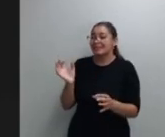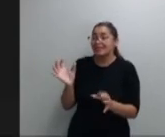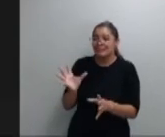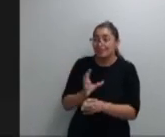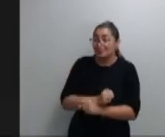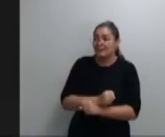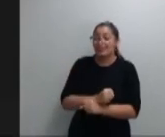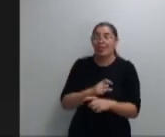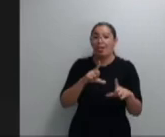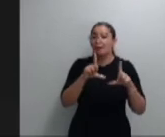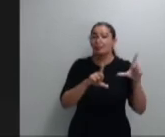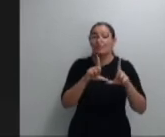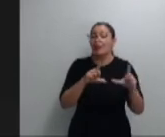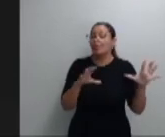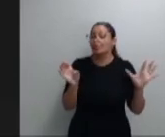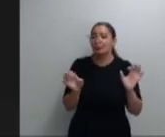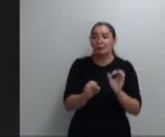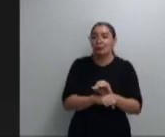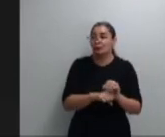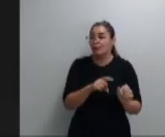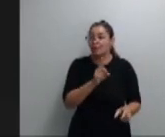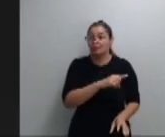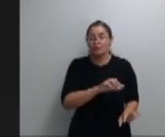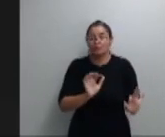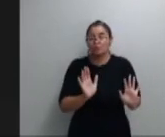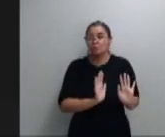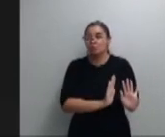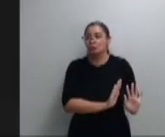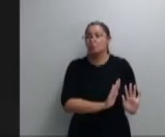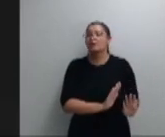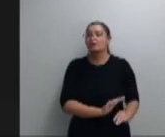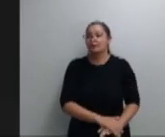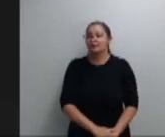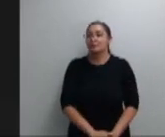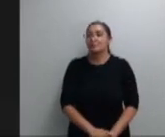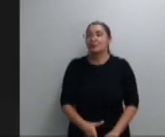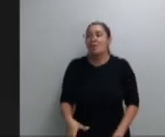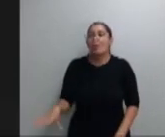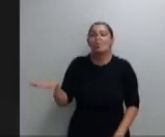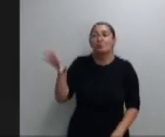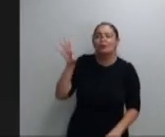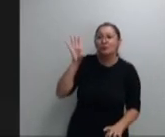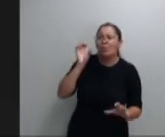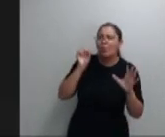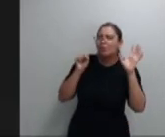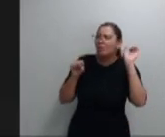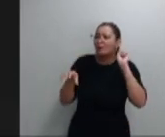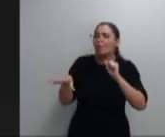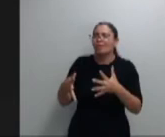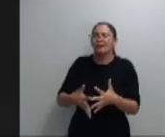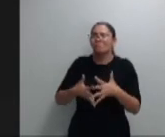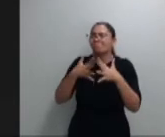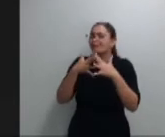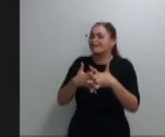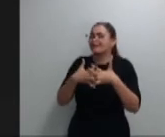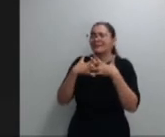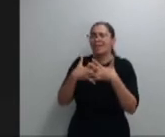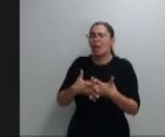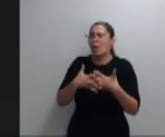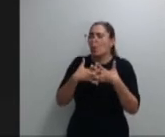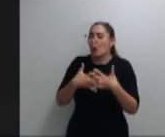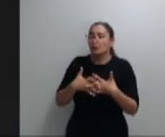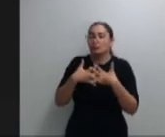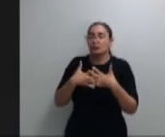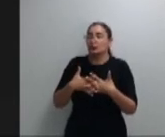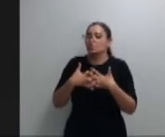ouvindo a repetição do que a gente já falou isso vai atrapalhar aqui o andamento da